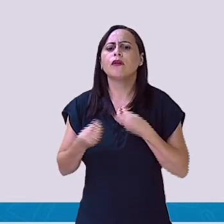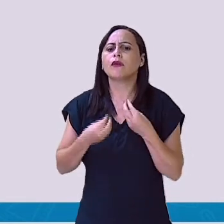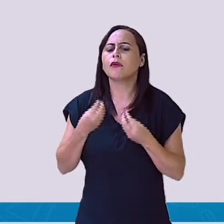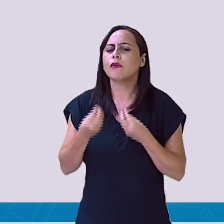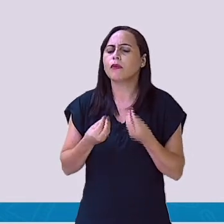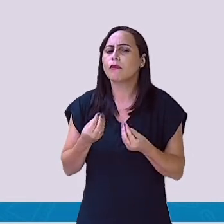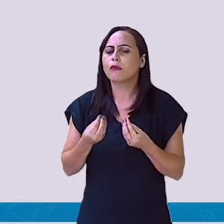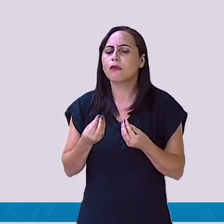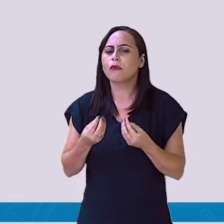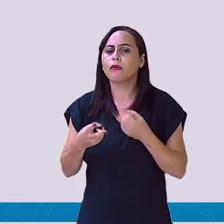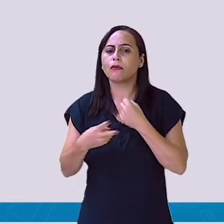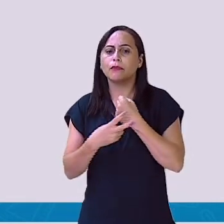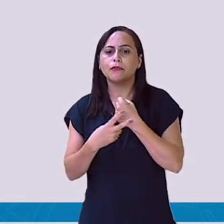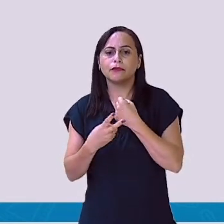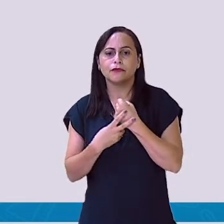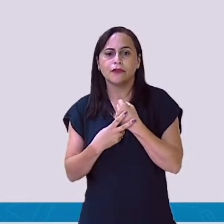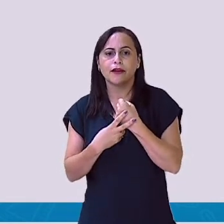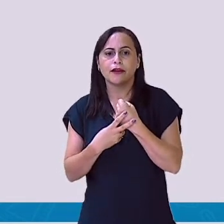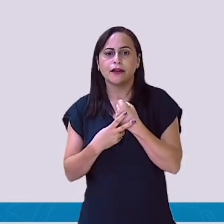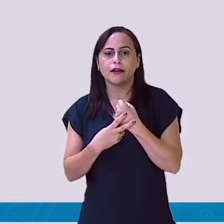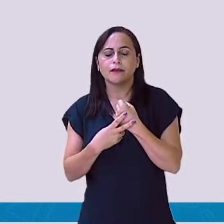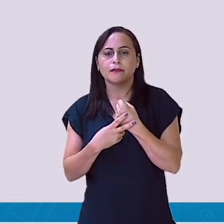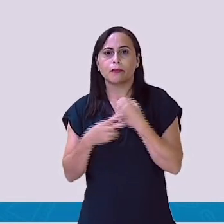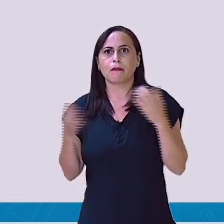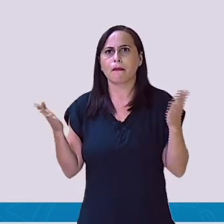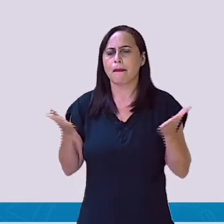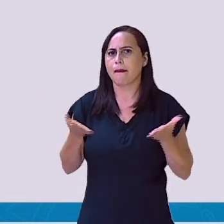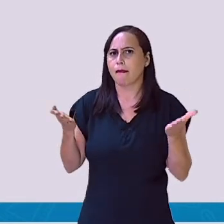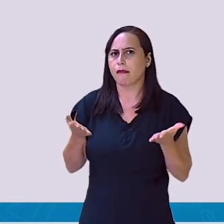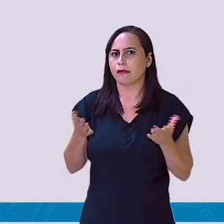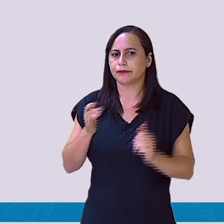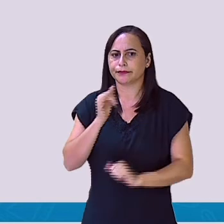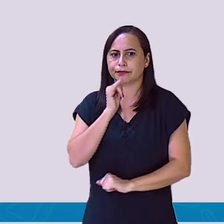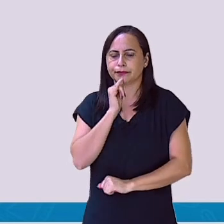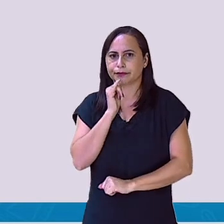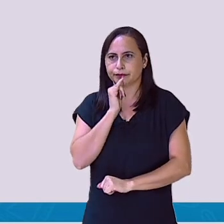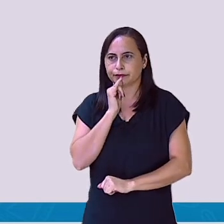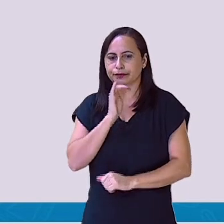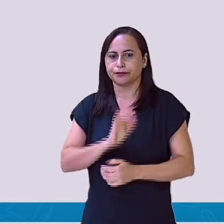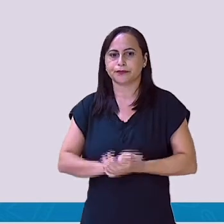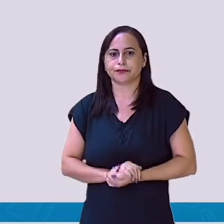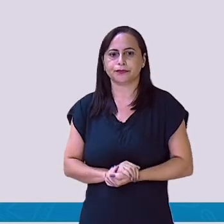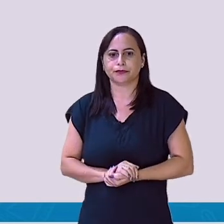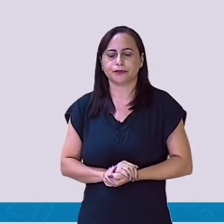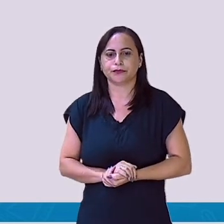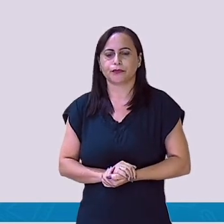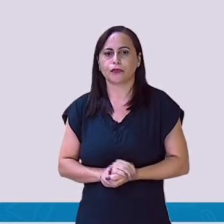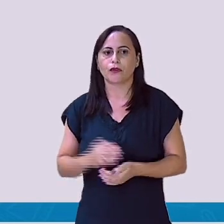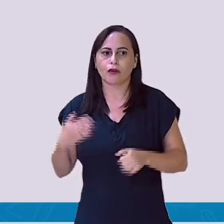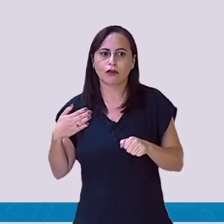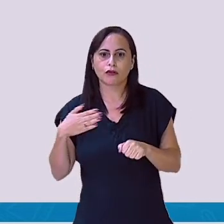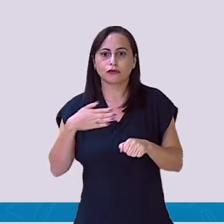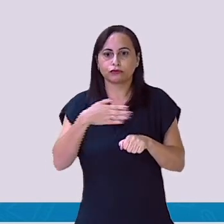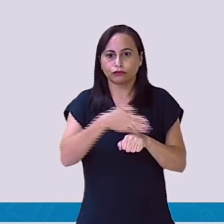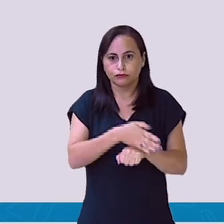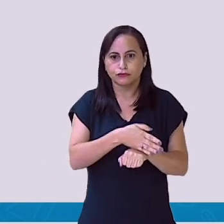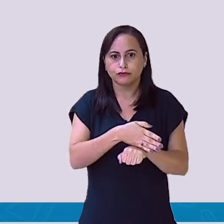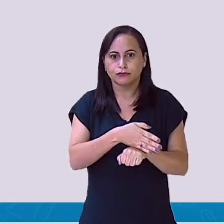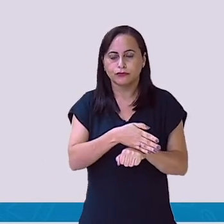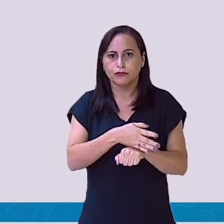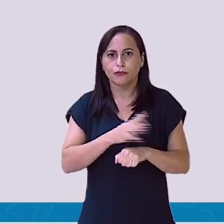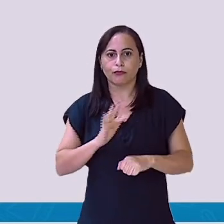e coloquei? No presente, por exemplo. Cheguei, chego. E